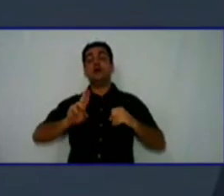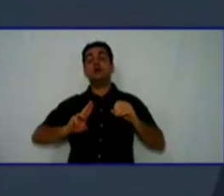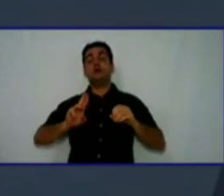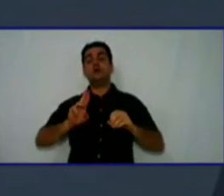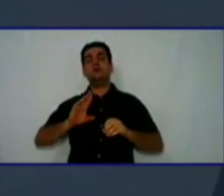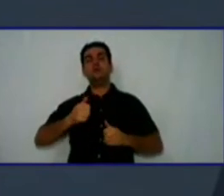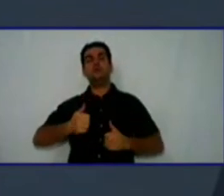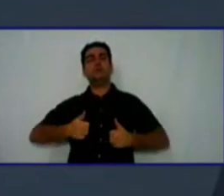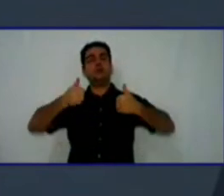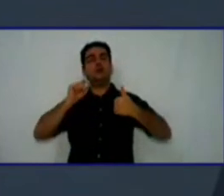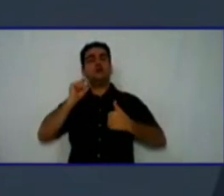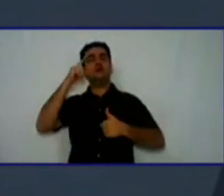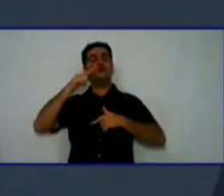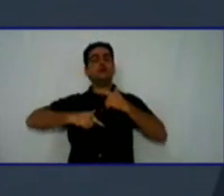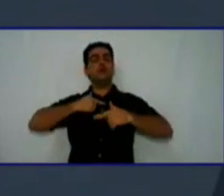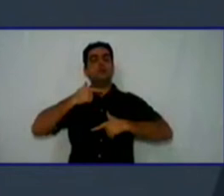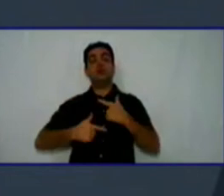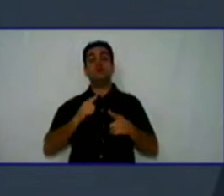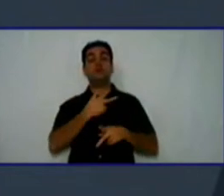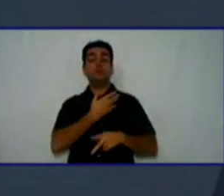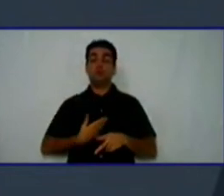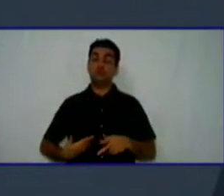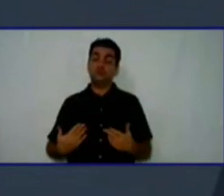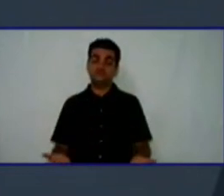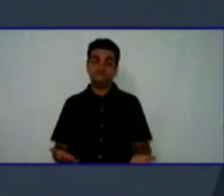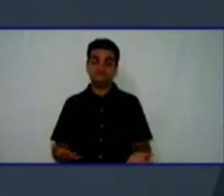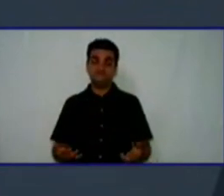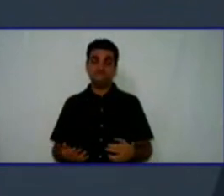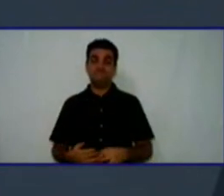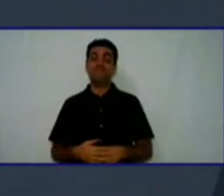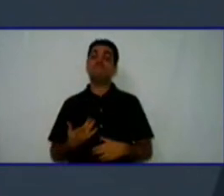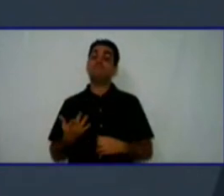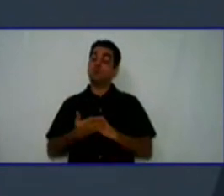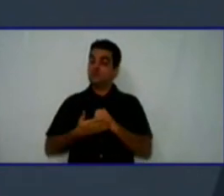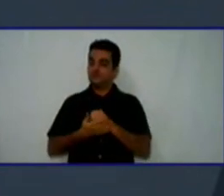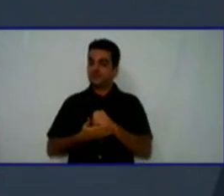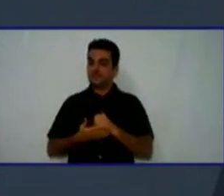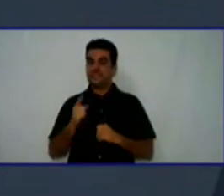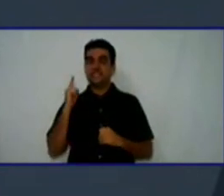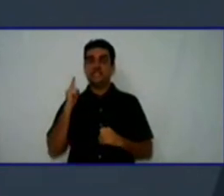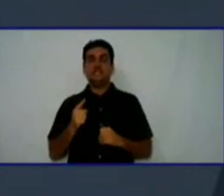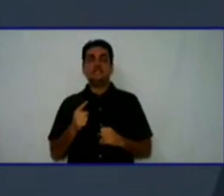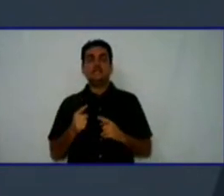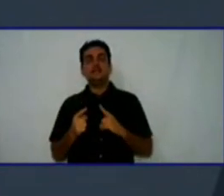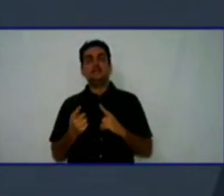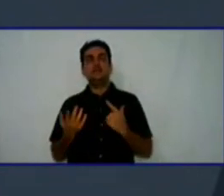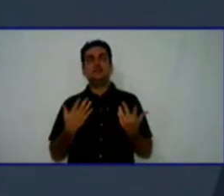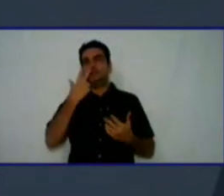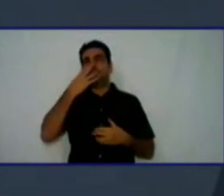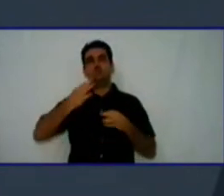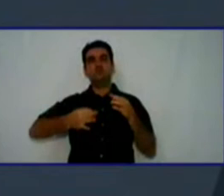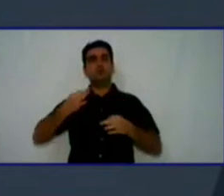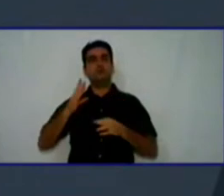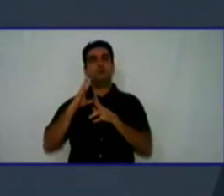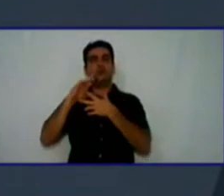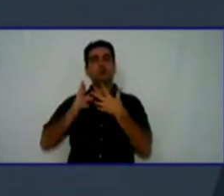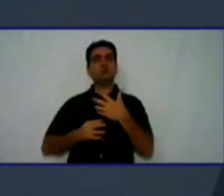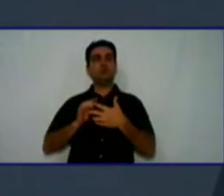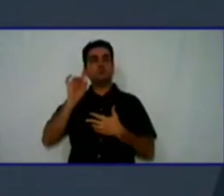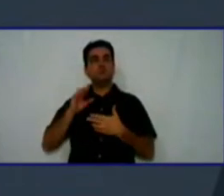da função pública. Esse fundamento se estribou no julgamento do recurso especial